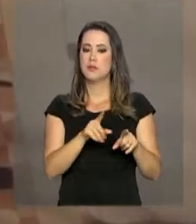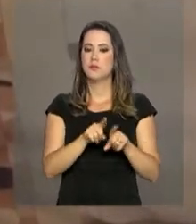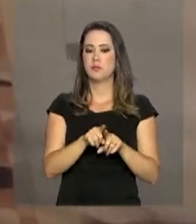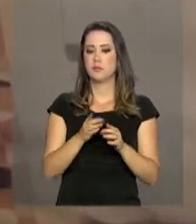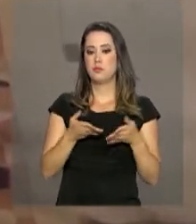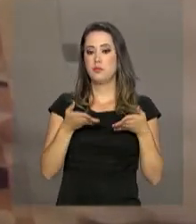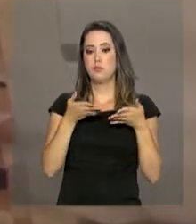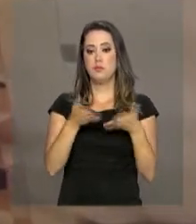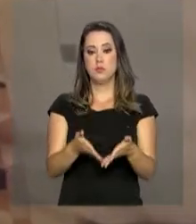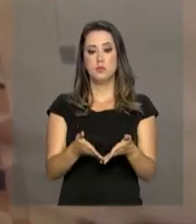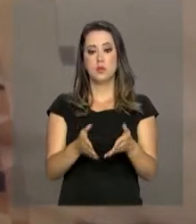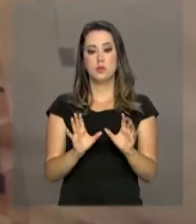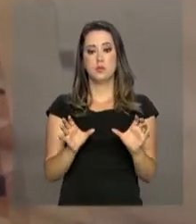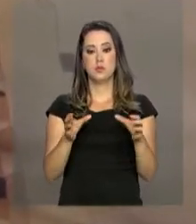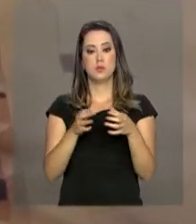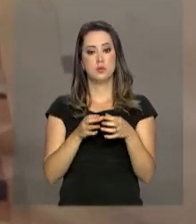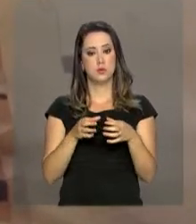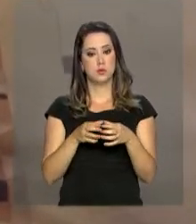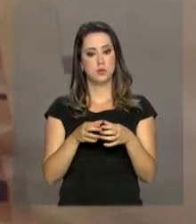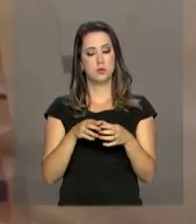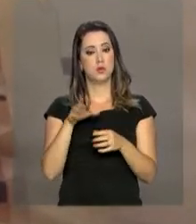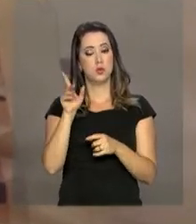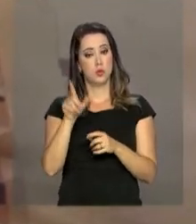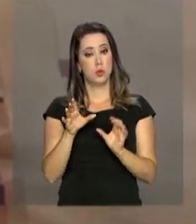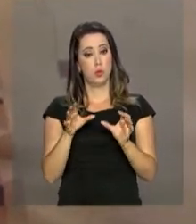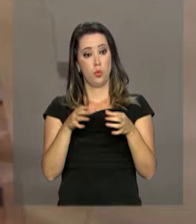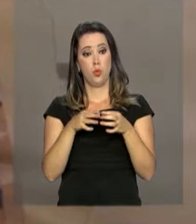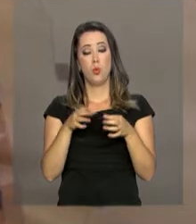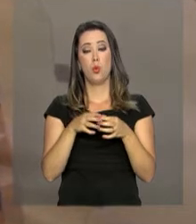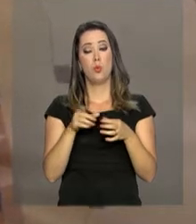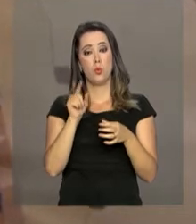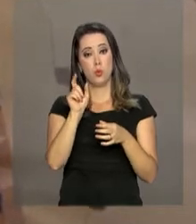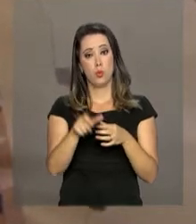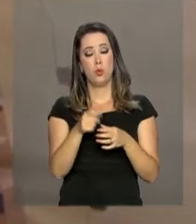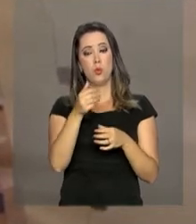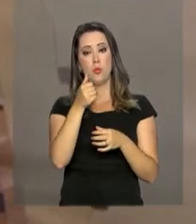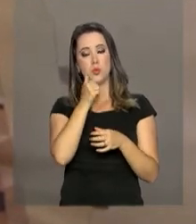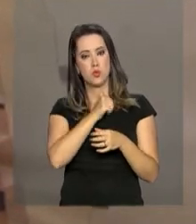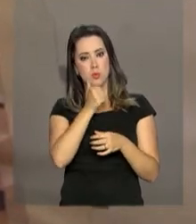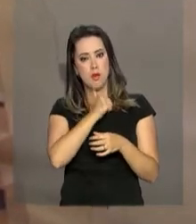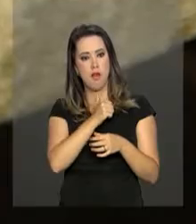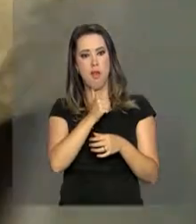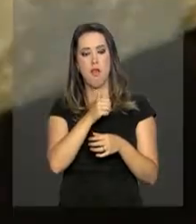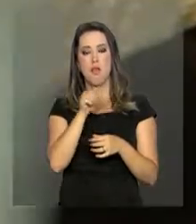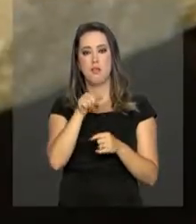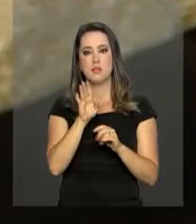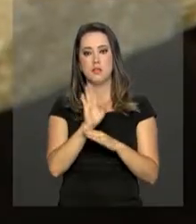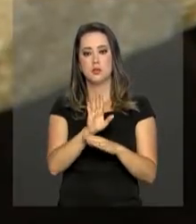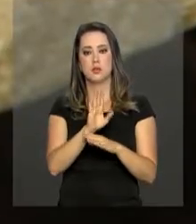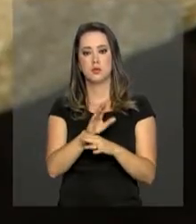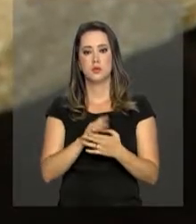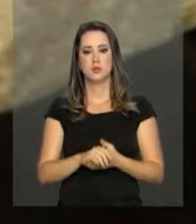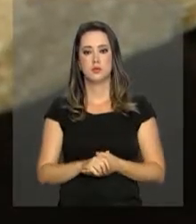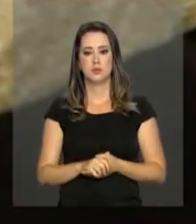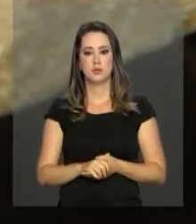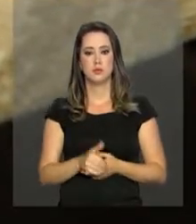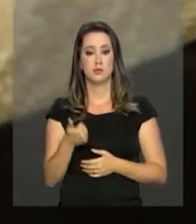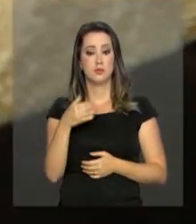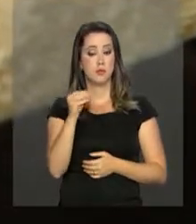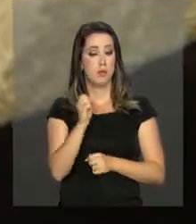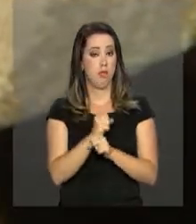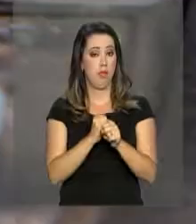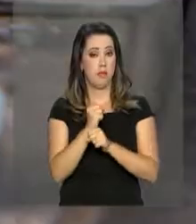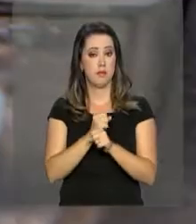de participação das equipes de artesãos brasileiros, e elas viram que elas tinham potencial. Nesses 10 anos,